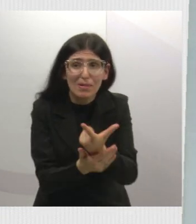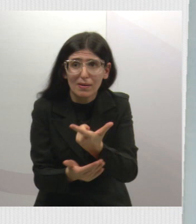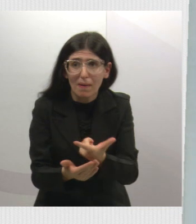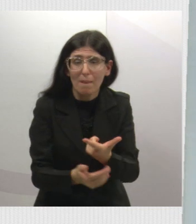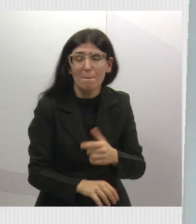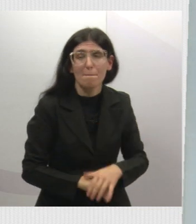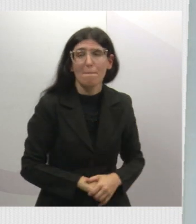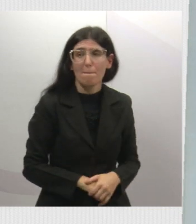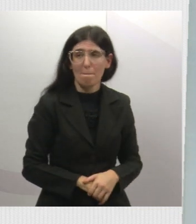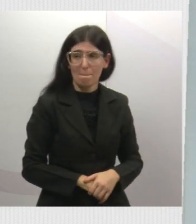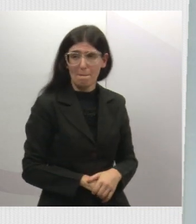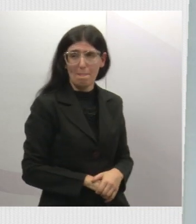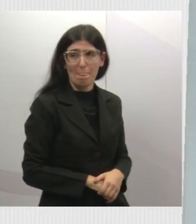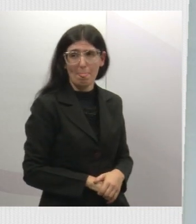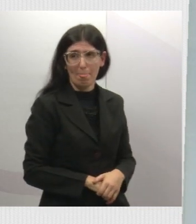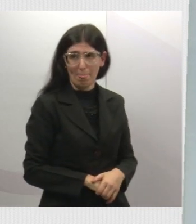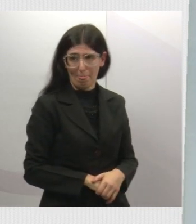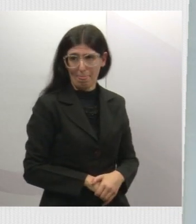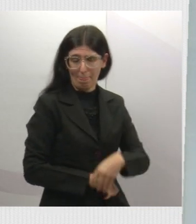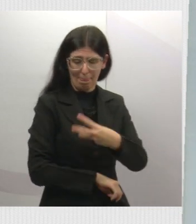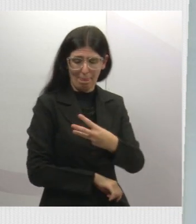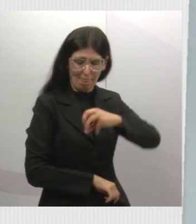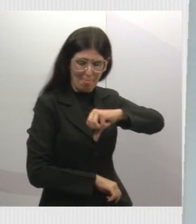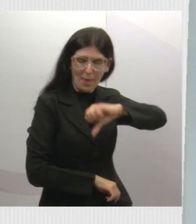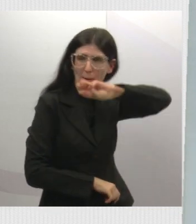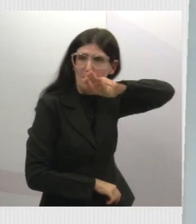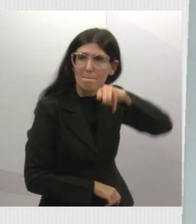processado foi de R$